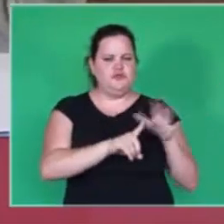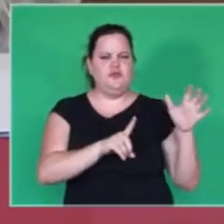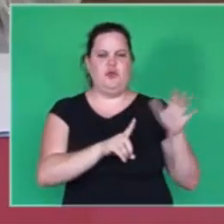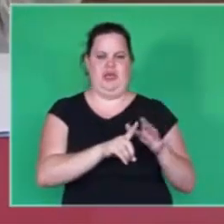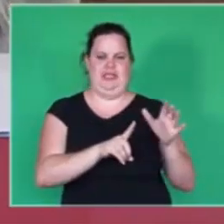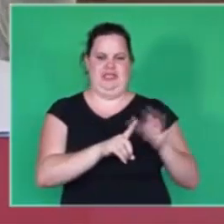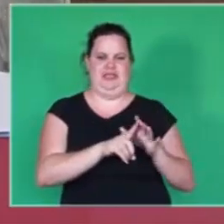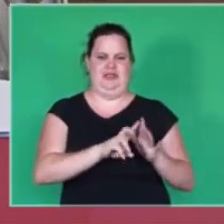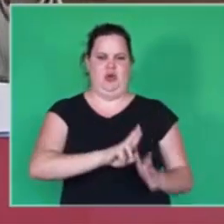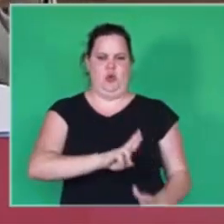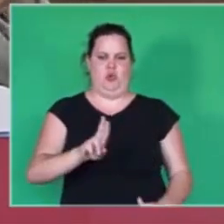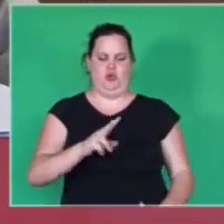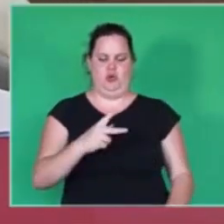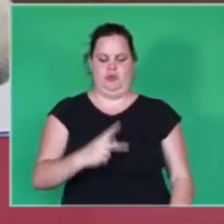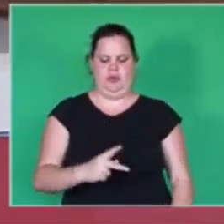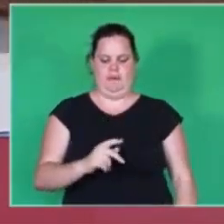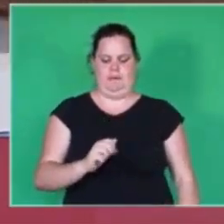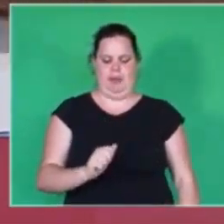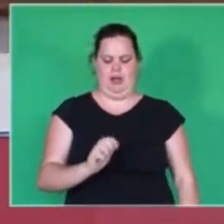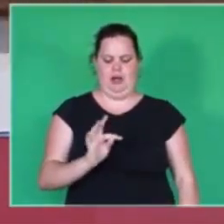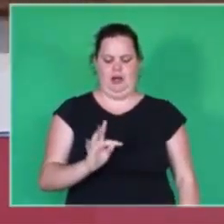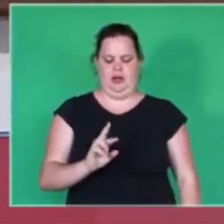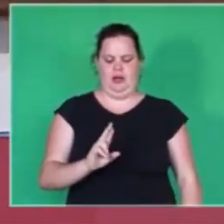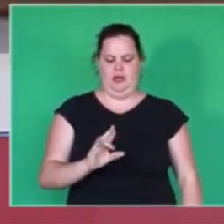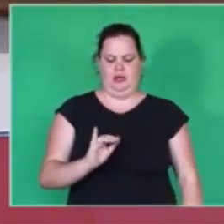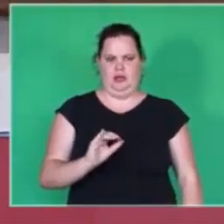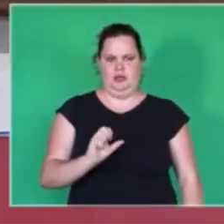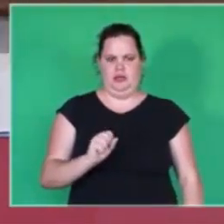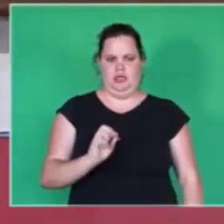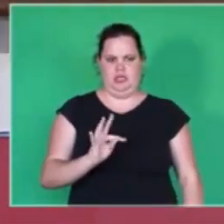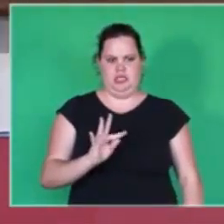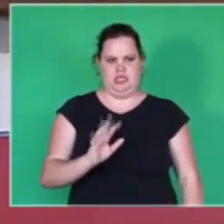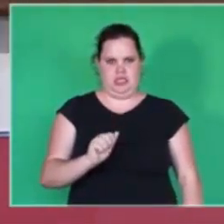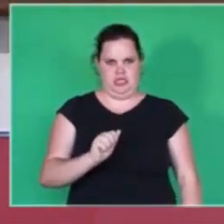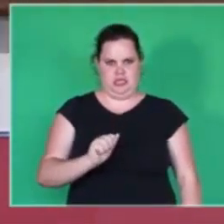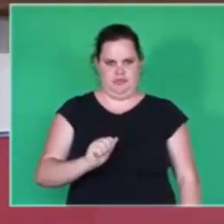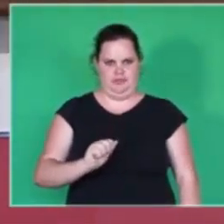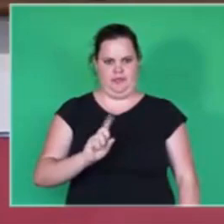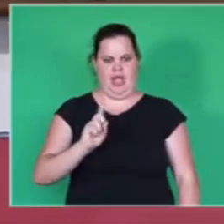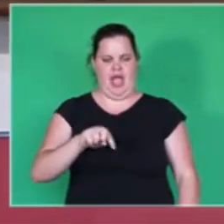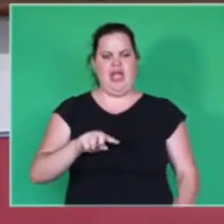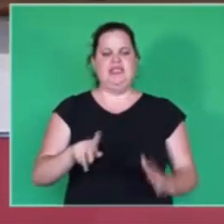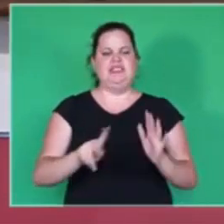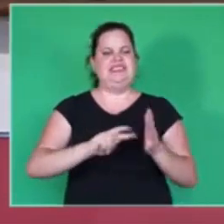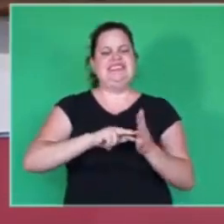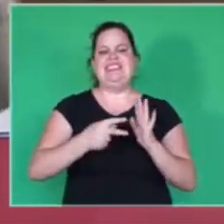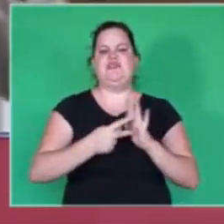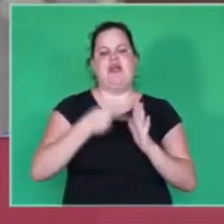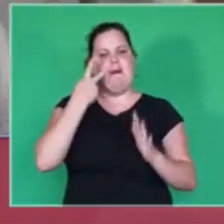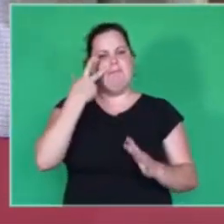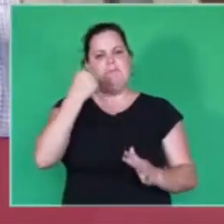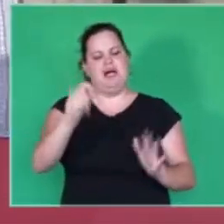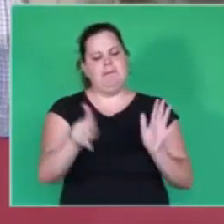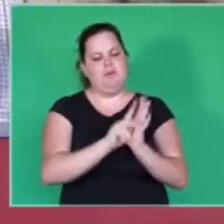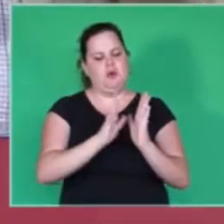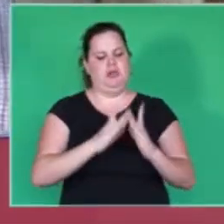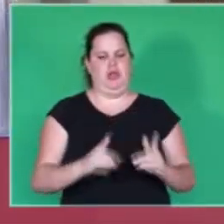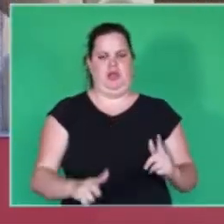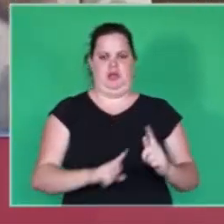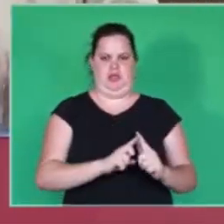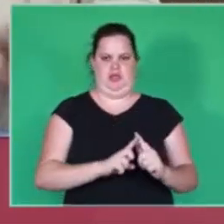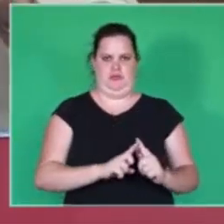chamados patristas. Os patristas chamados eram os pais da igreja. Quando a igreja entendeu